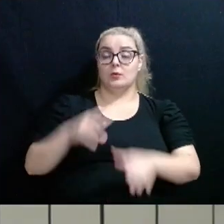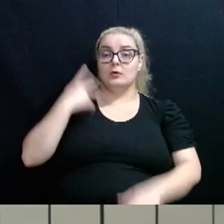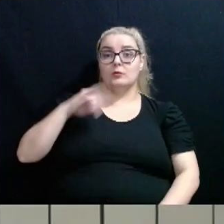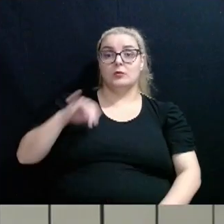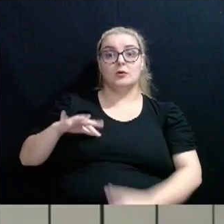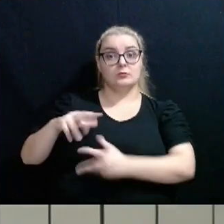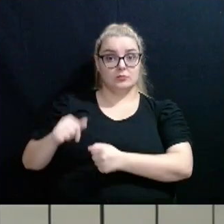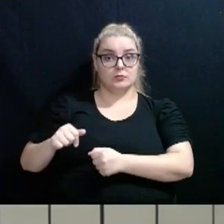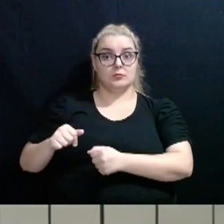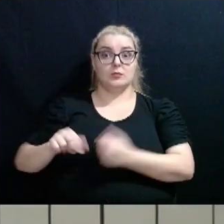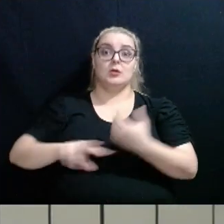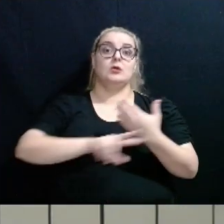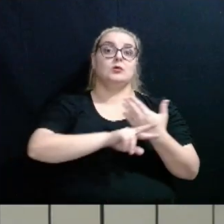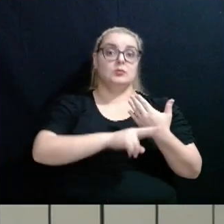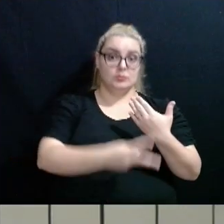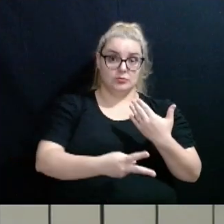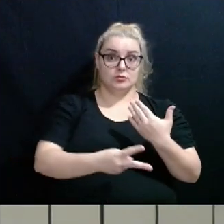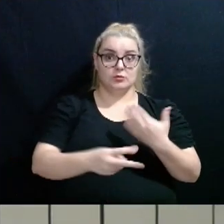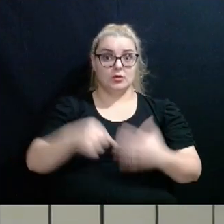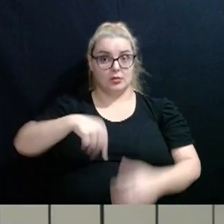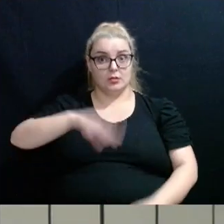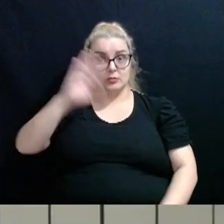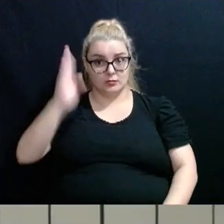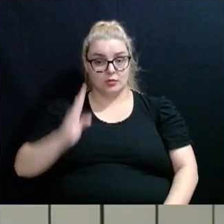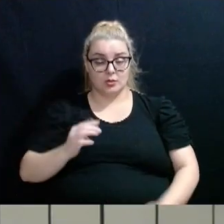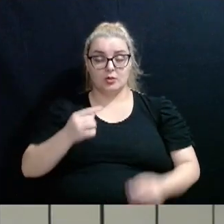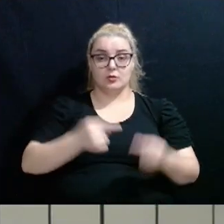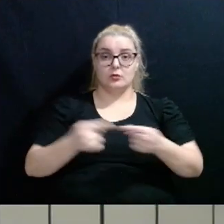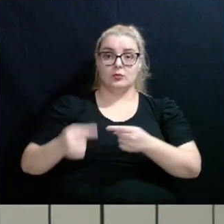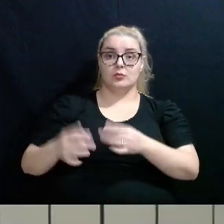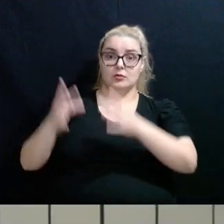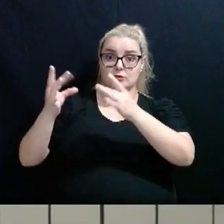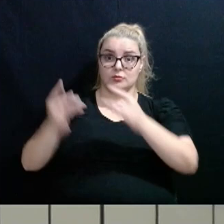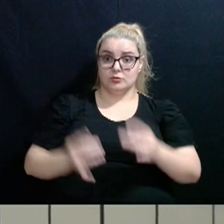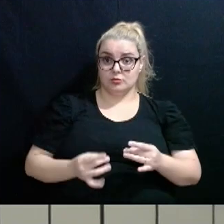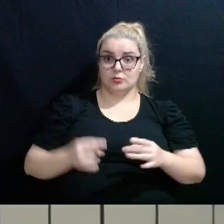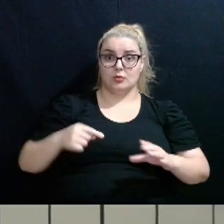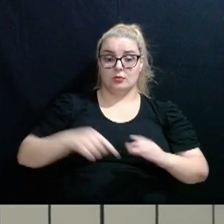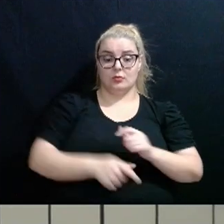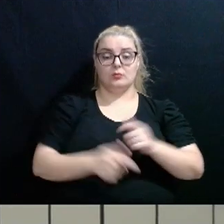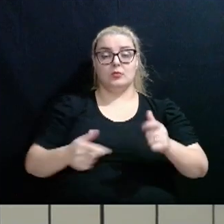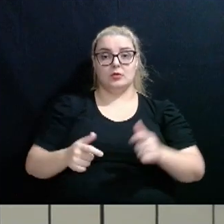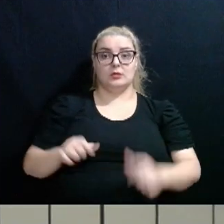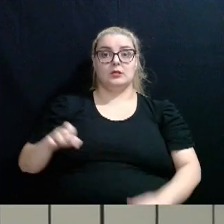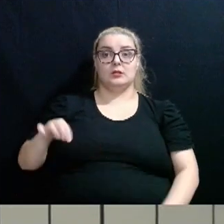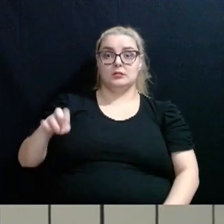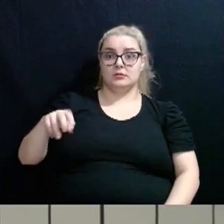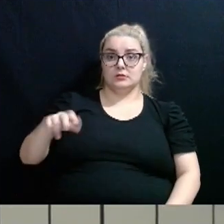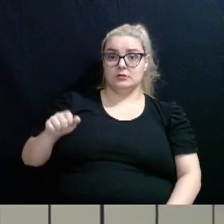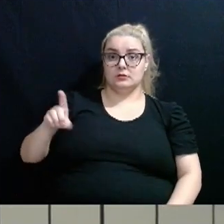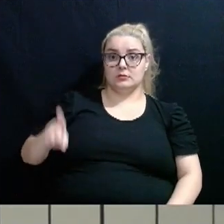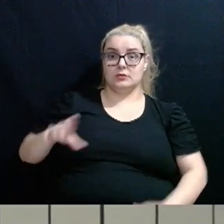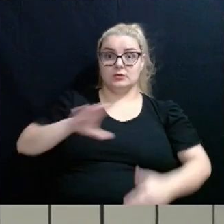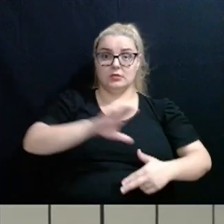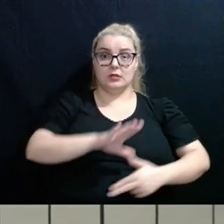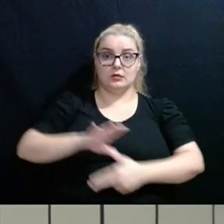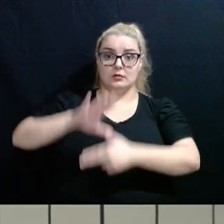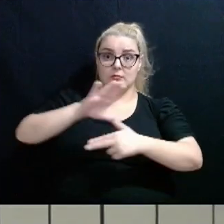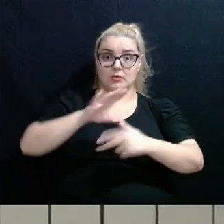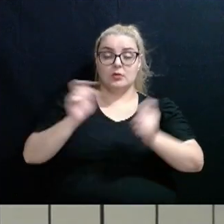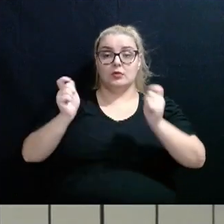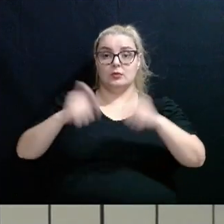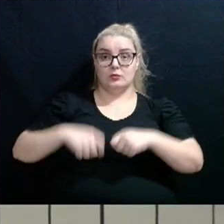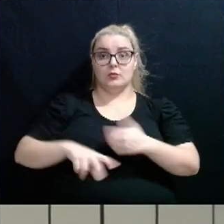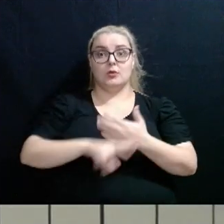os reflexos no Brasil. A discussão abordou o avanço da extrema-direita na América Latina e os possíveis